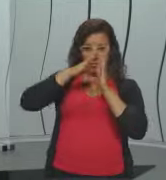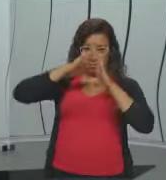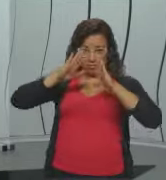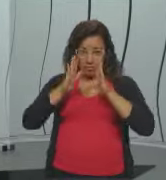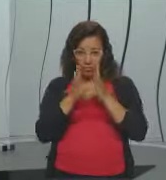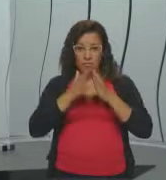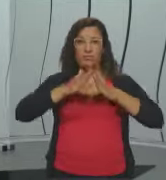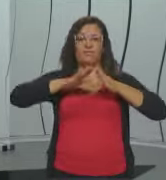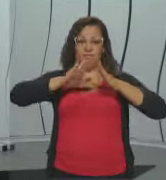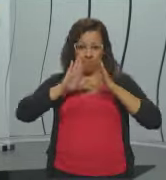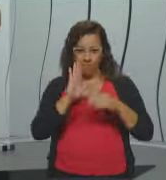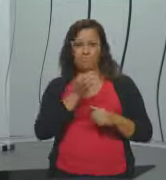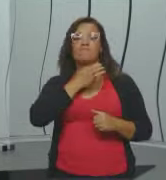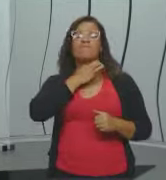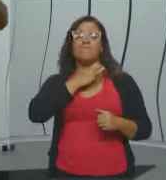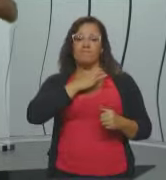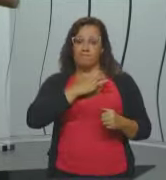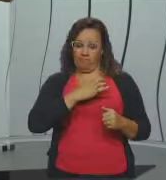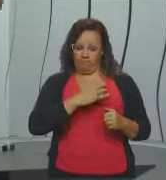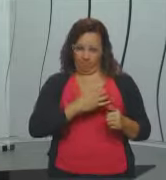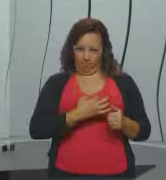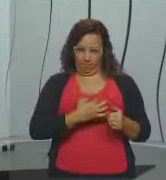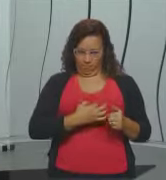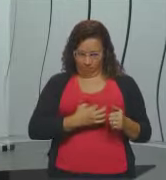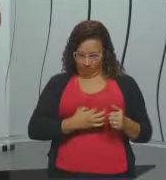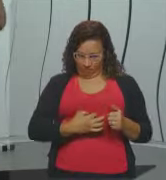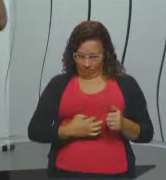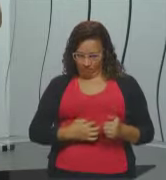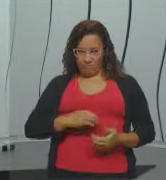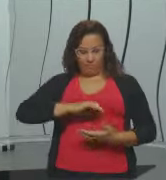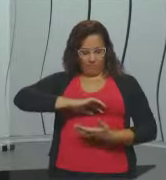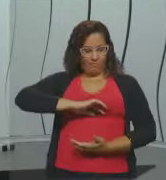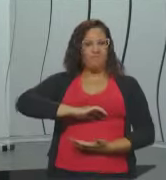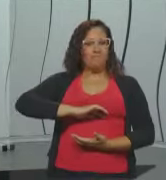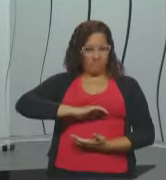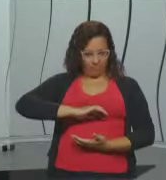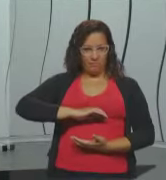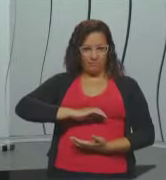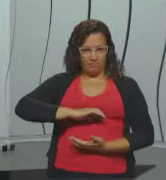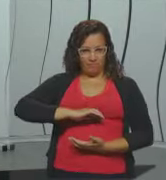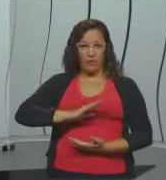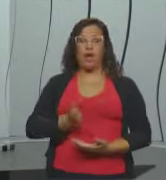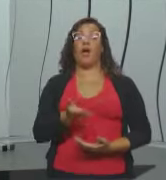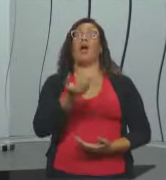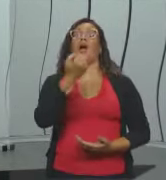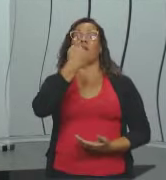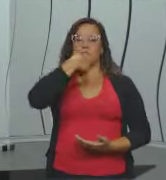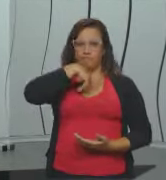também empurrando o alimento para o estômago, tudo isso nós podemos chamar de deglutição.